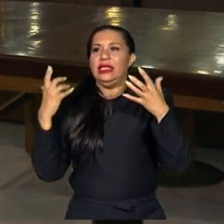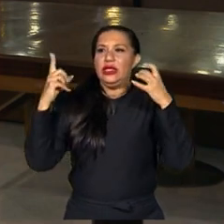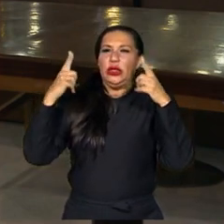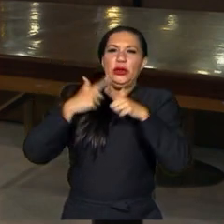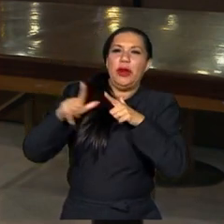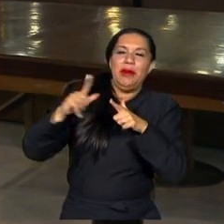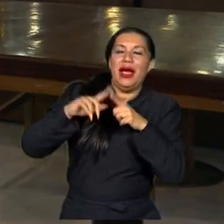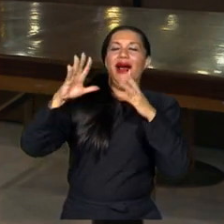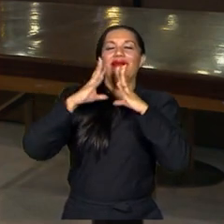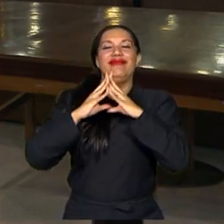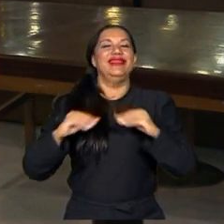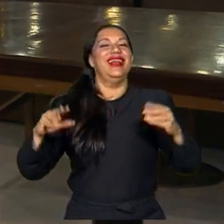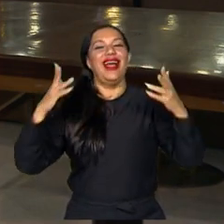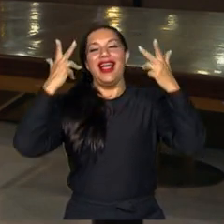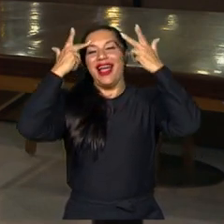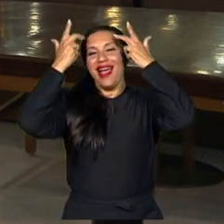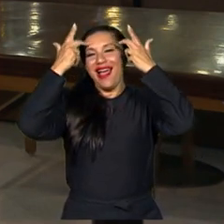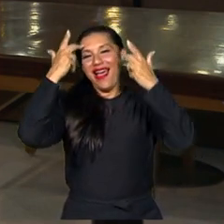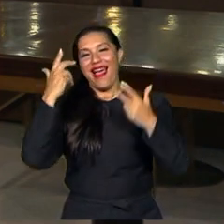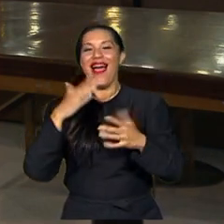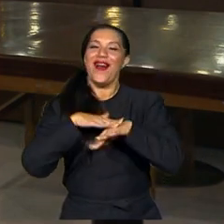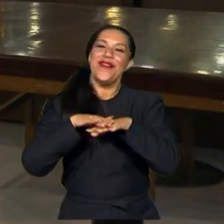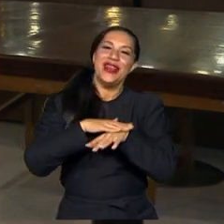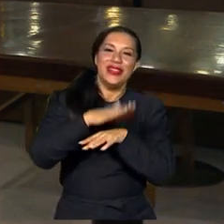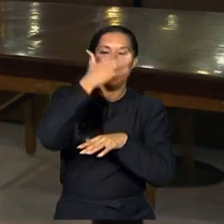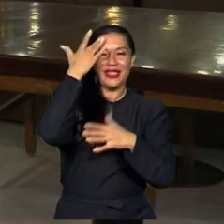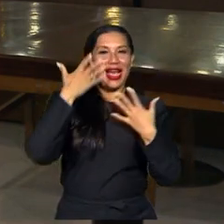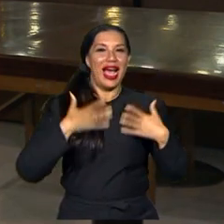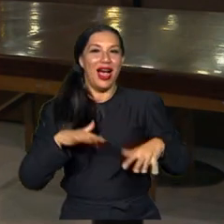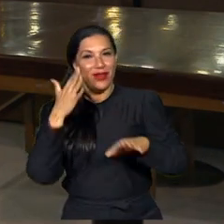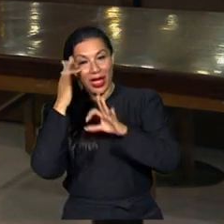ali você fica na tranquilidade, conversa com as pessoas tranquila,